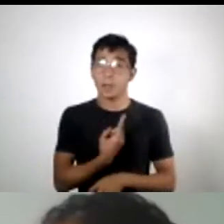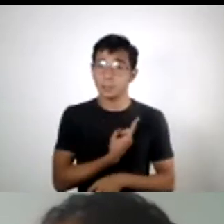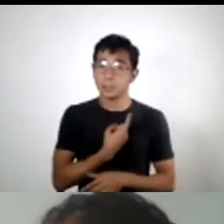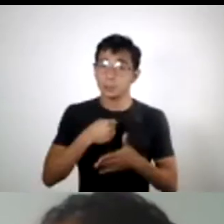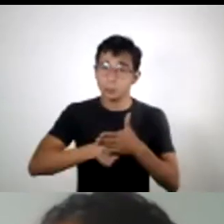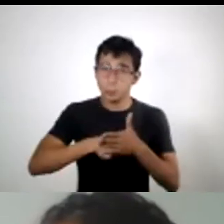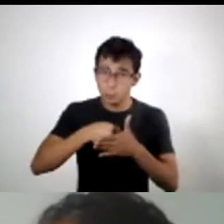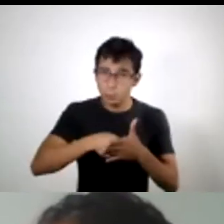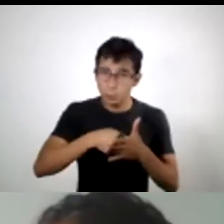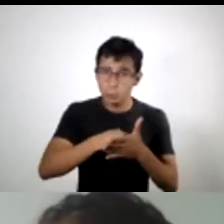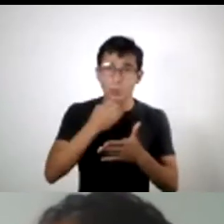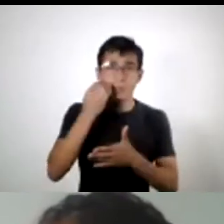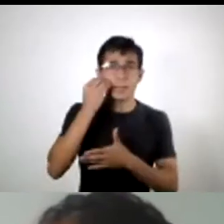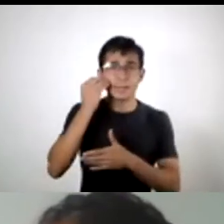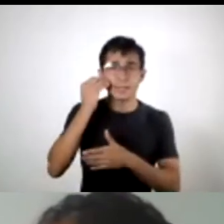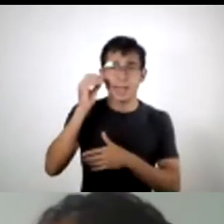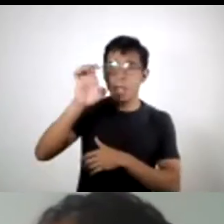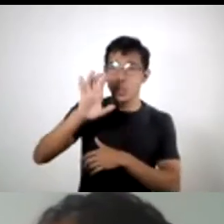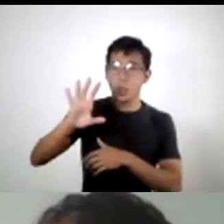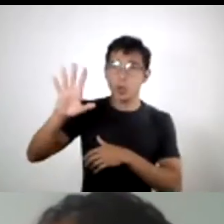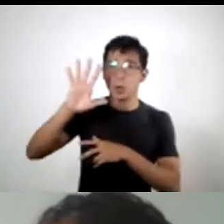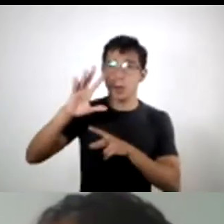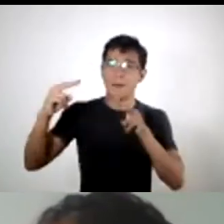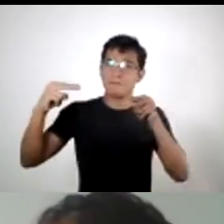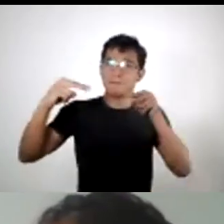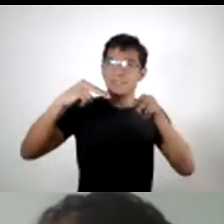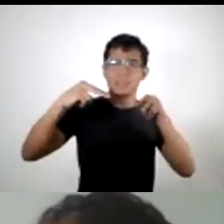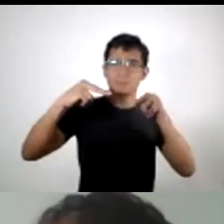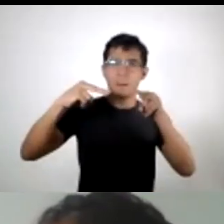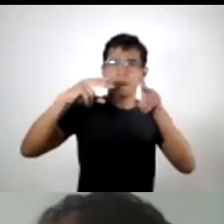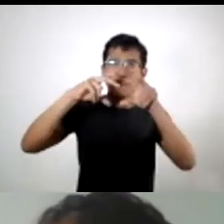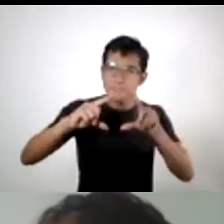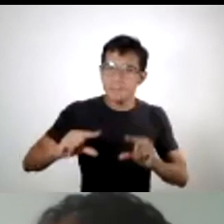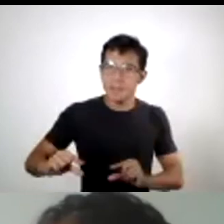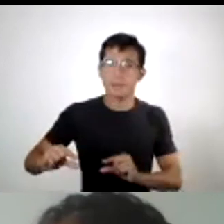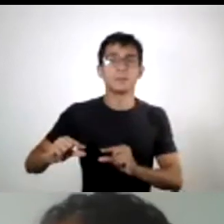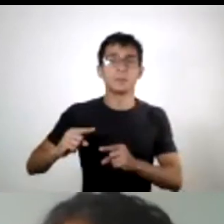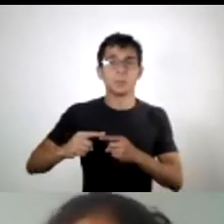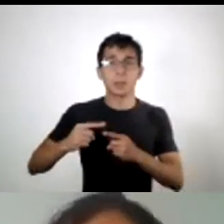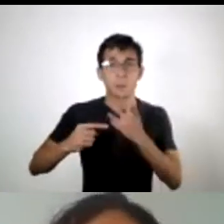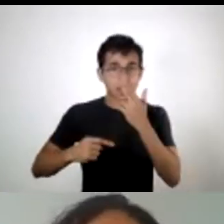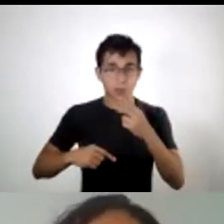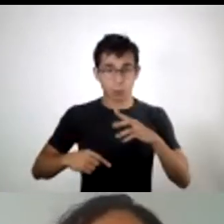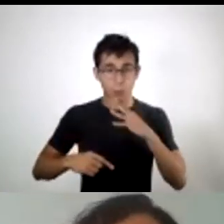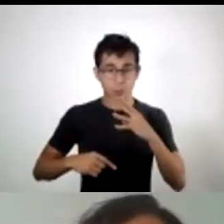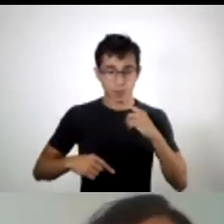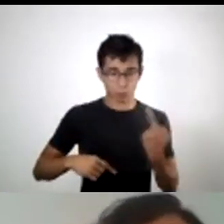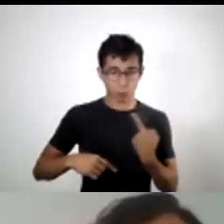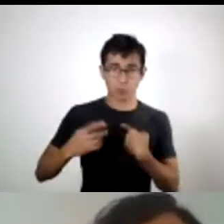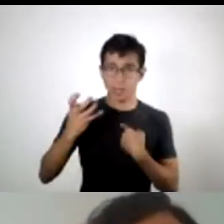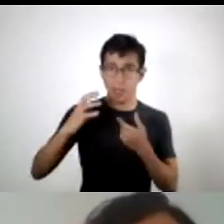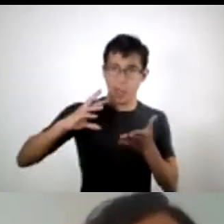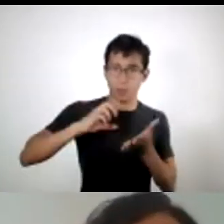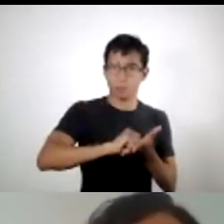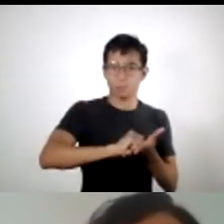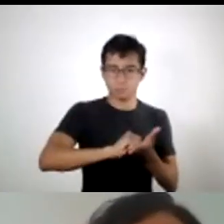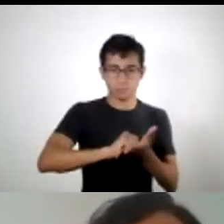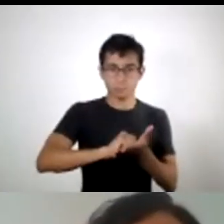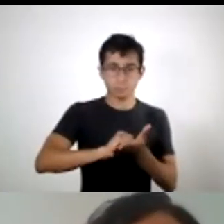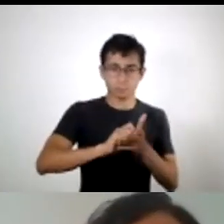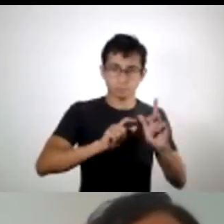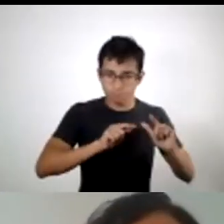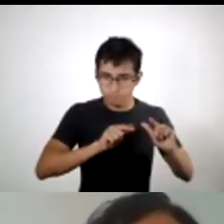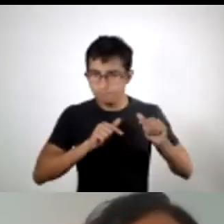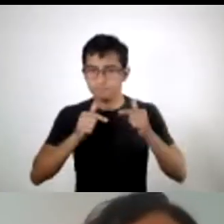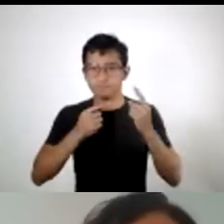contra o eurocentrismo dentro dessa lógica da colonialidade do saber. E isso está muito implicado, né, com